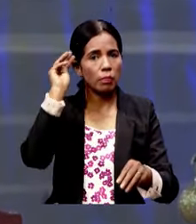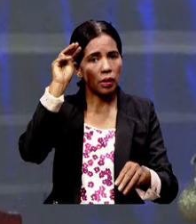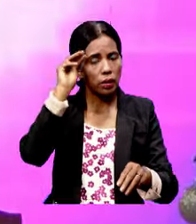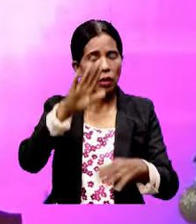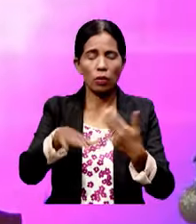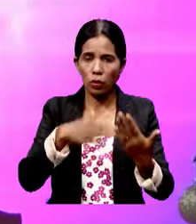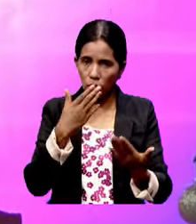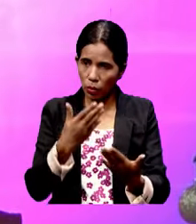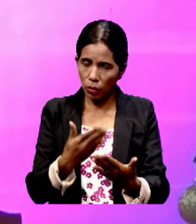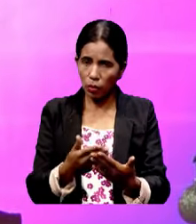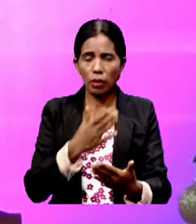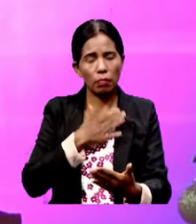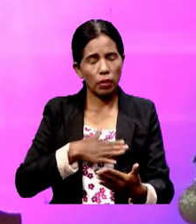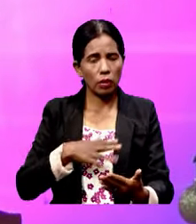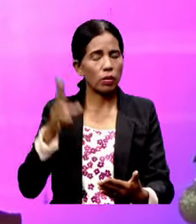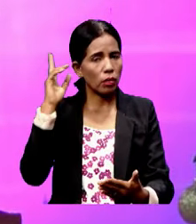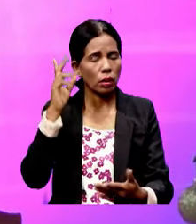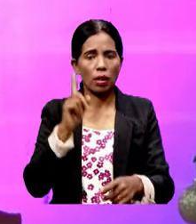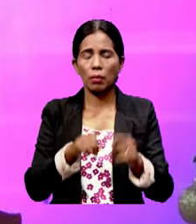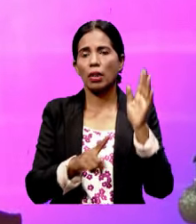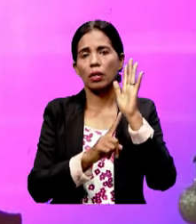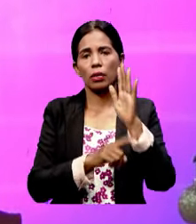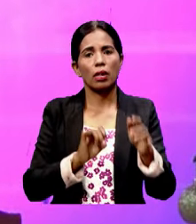Lebela tudo, hau atende liu, hau mahalo liu.